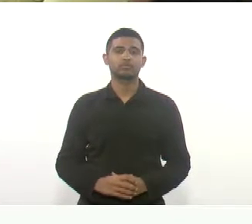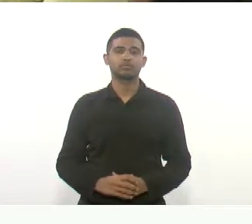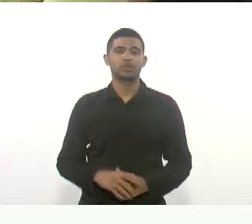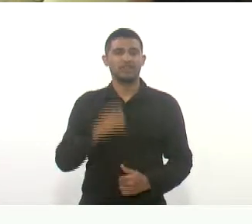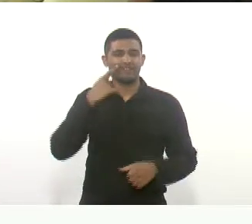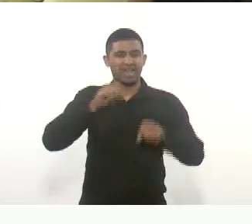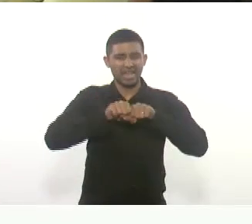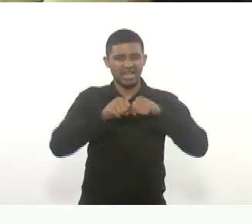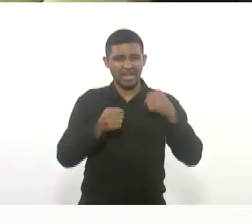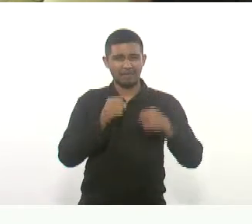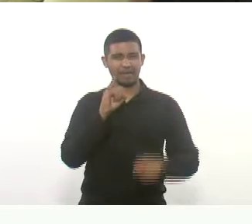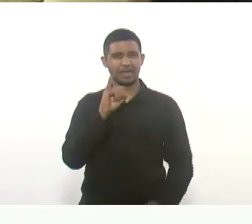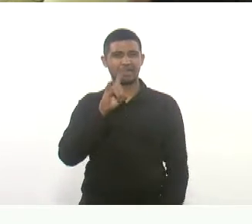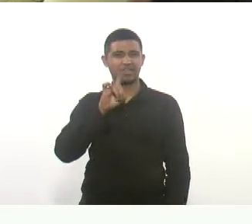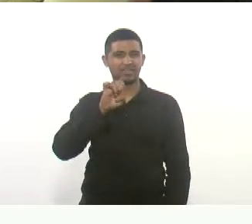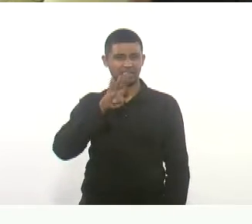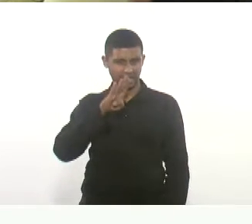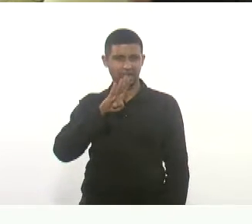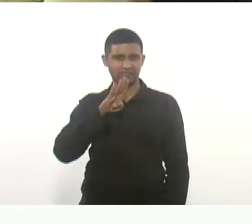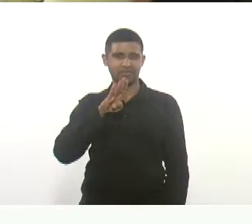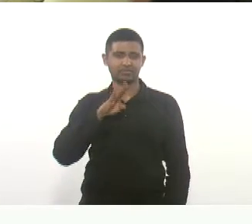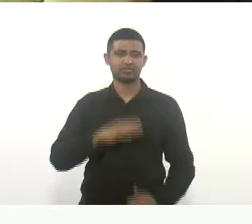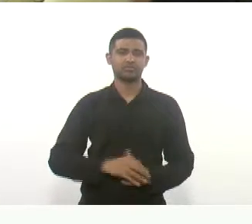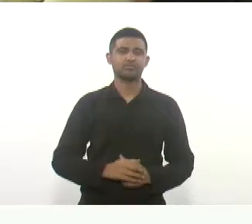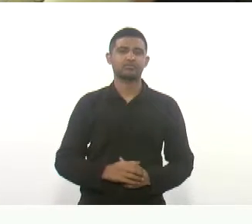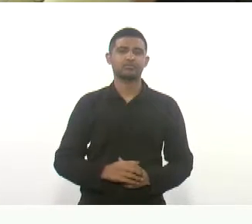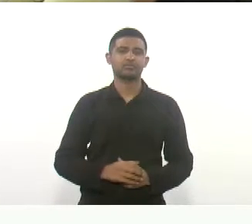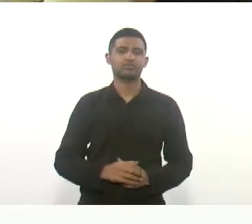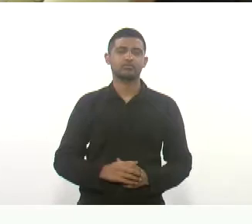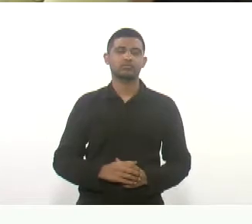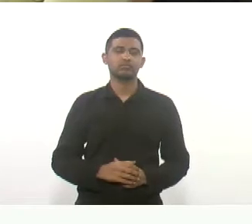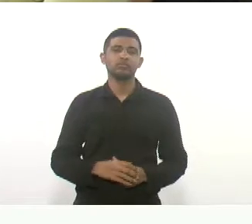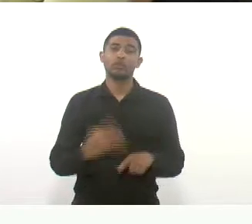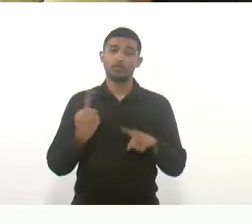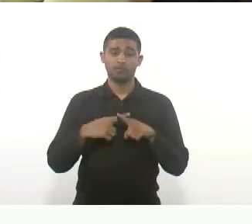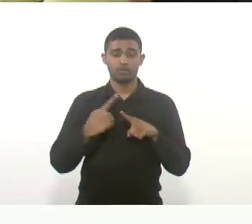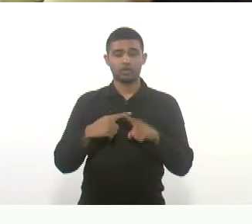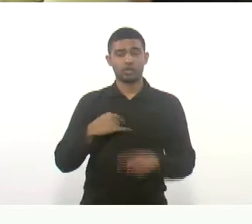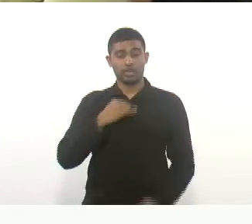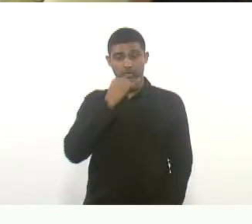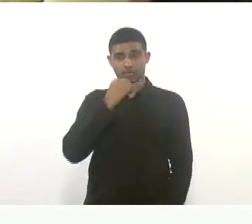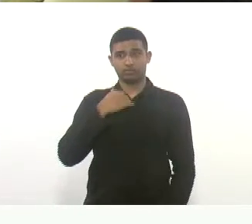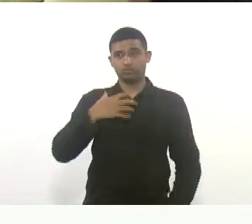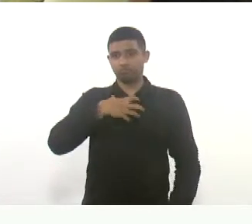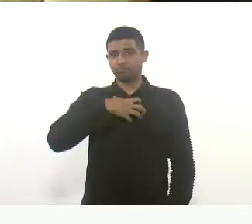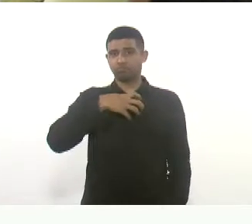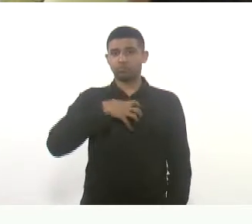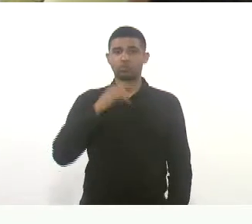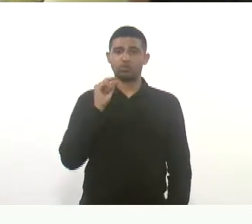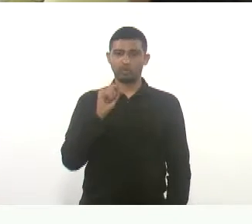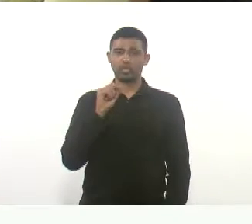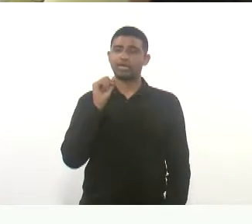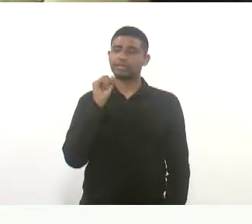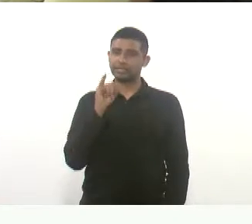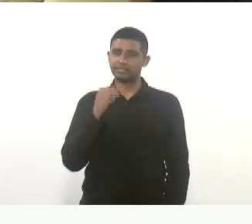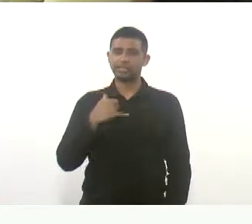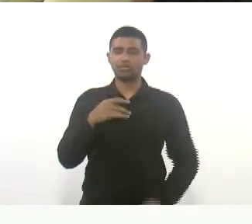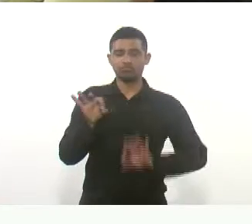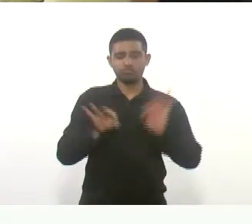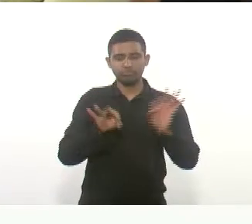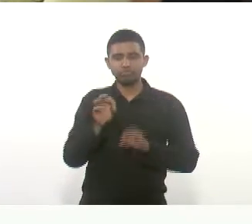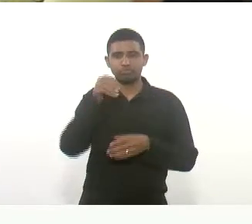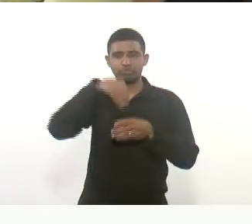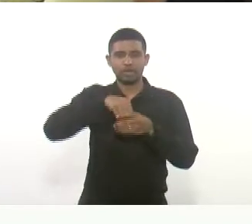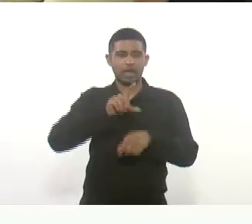IDEB entre aprendizagem e permanência escolar. Porque, por exemplo, eu tenho uma intuição de que quando você implementa o ensino